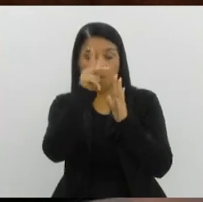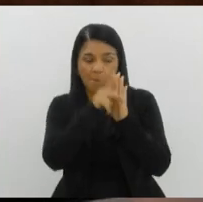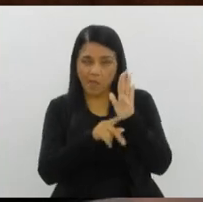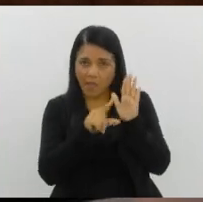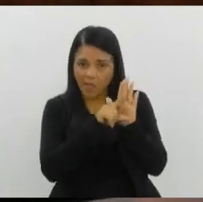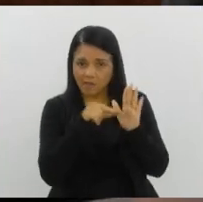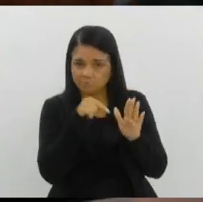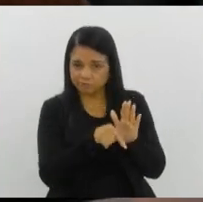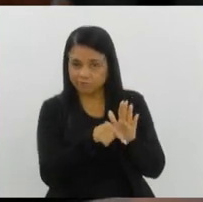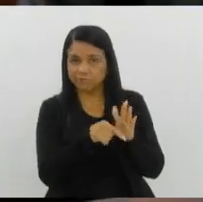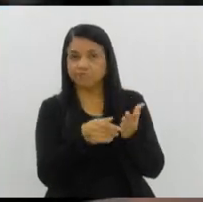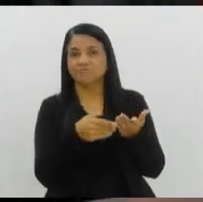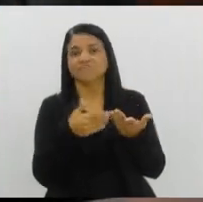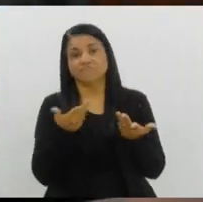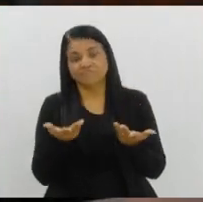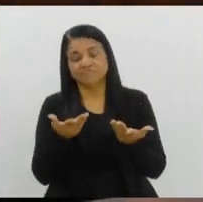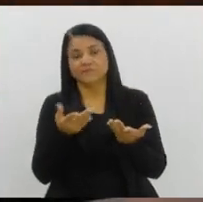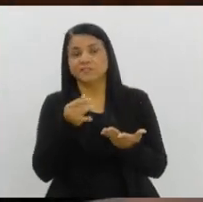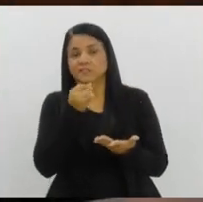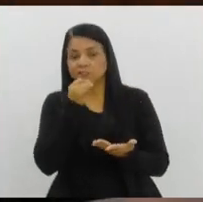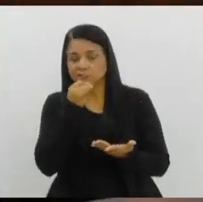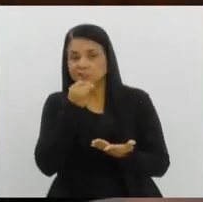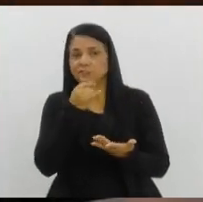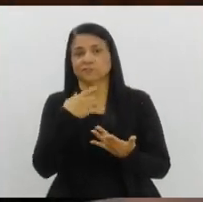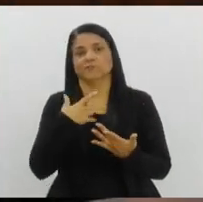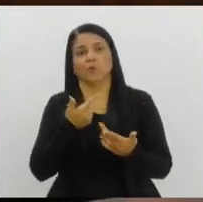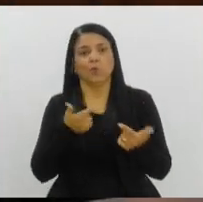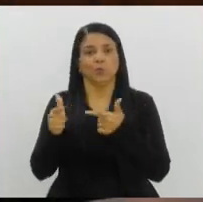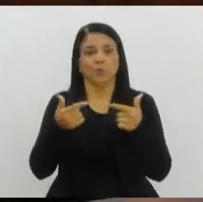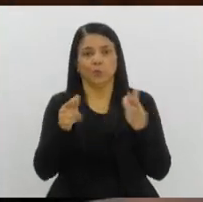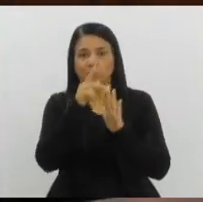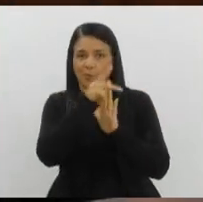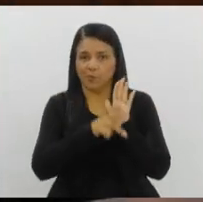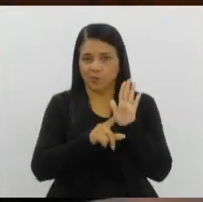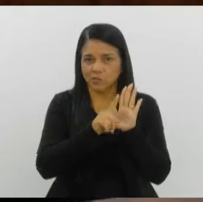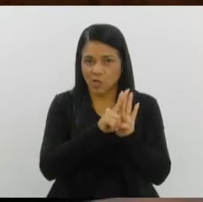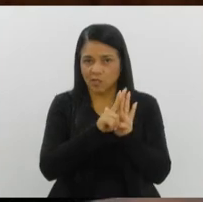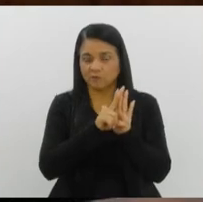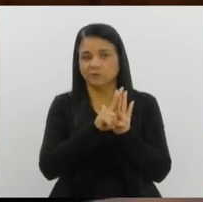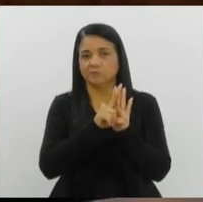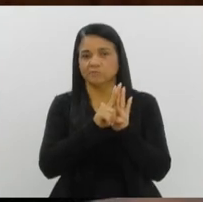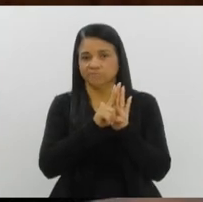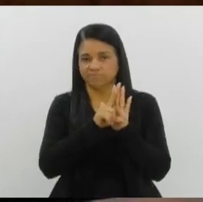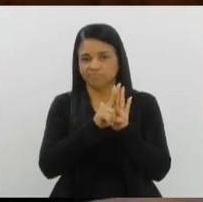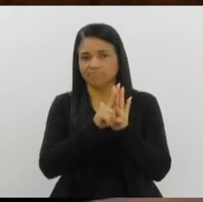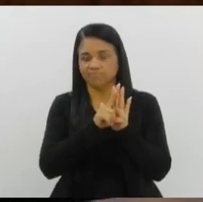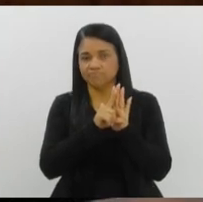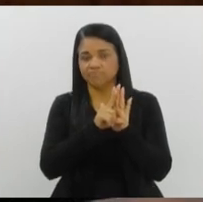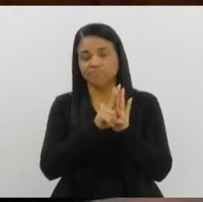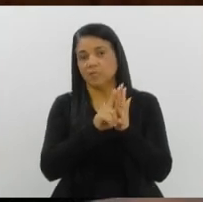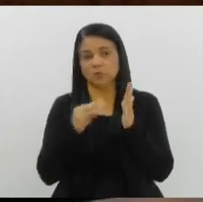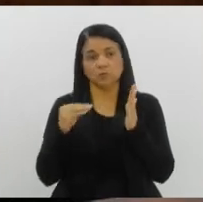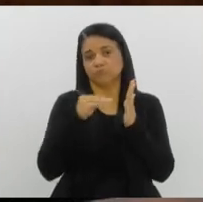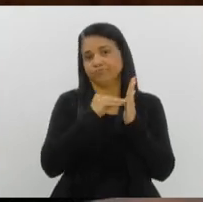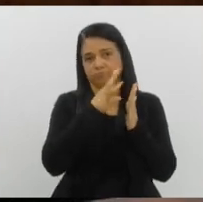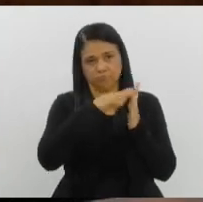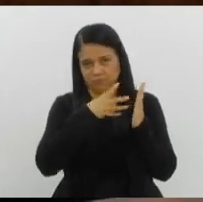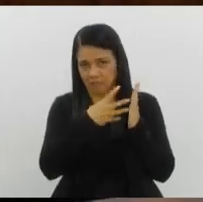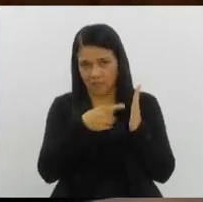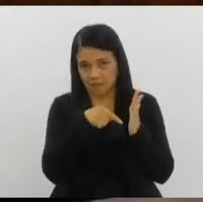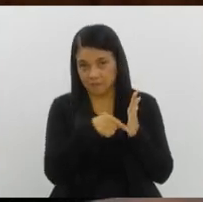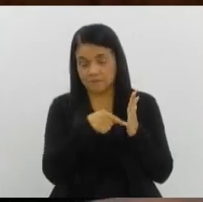eu lamento que outros projetos que não sejam reles datas no calendário, que